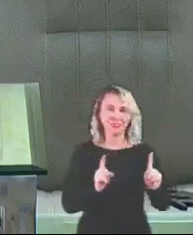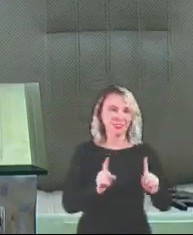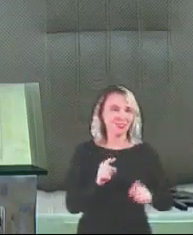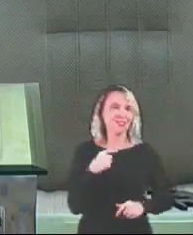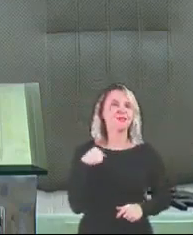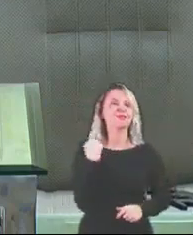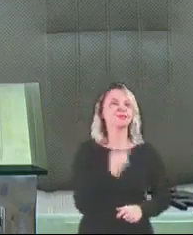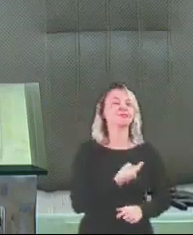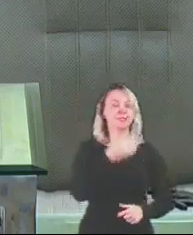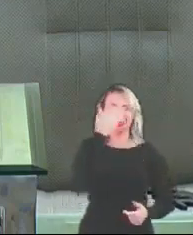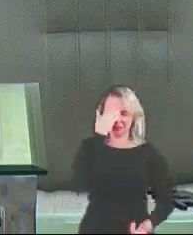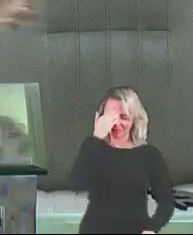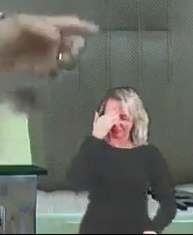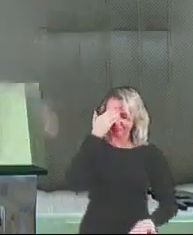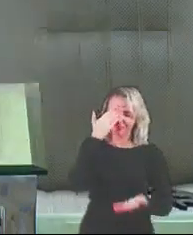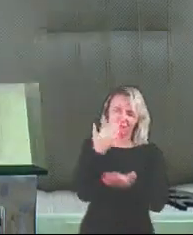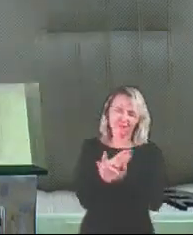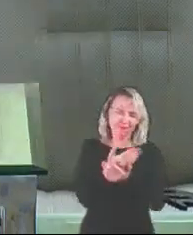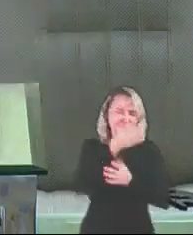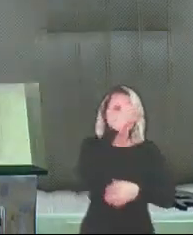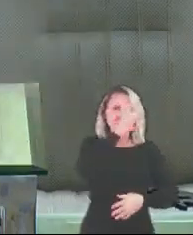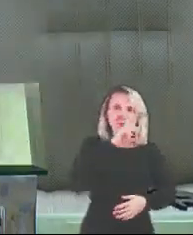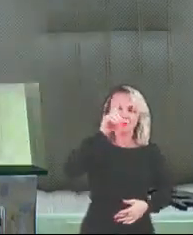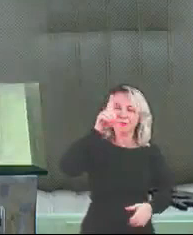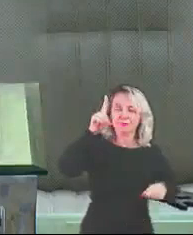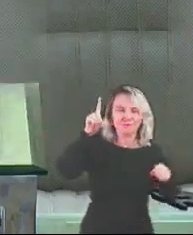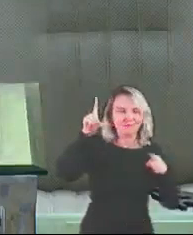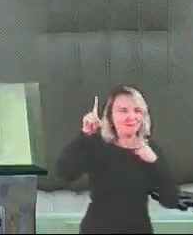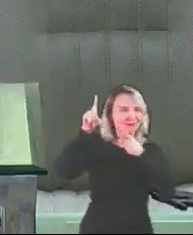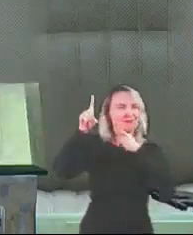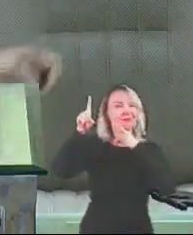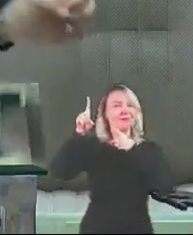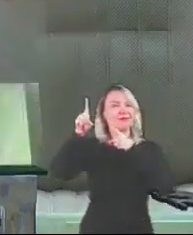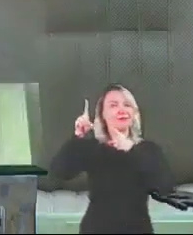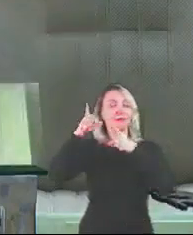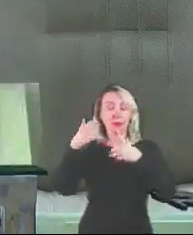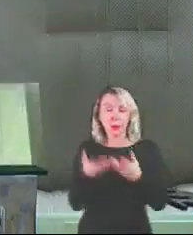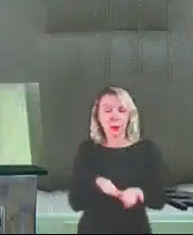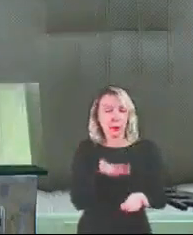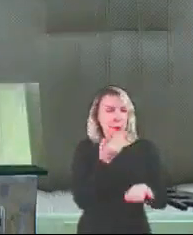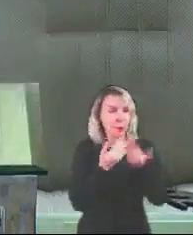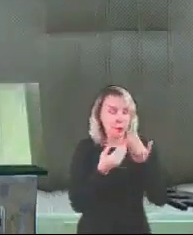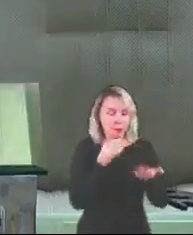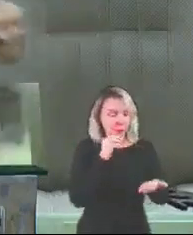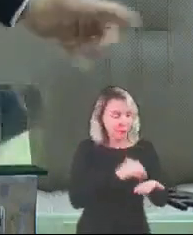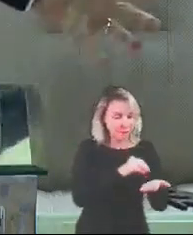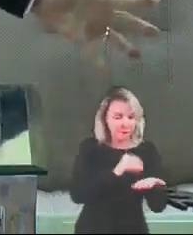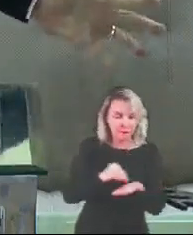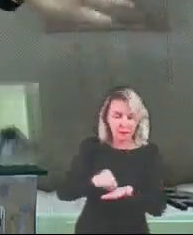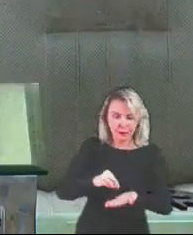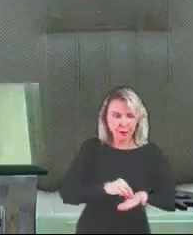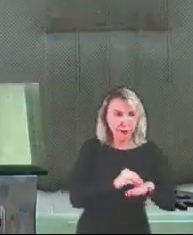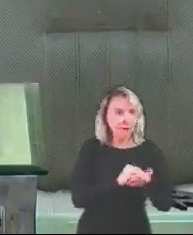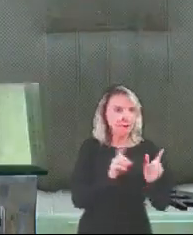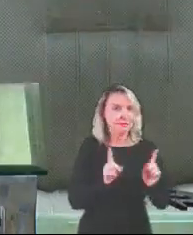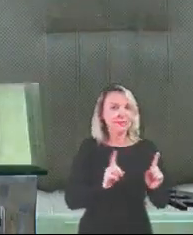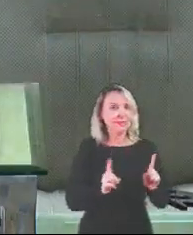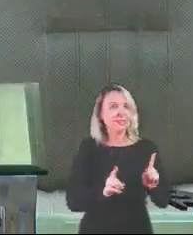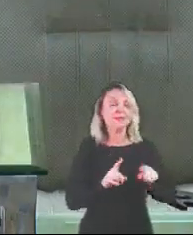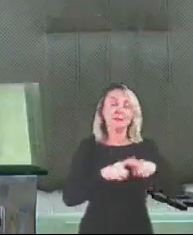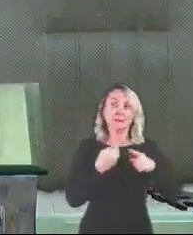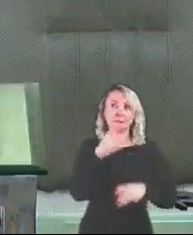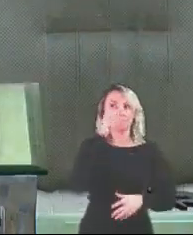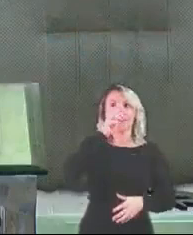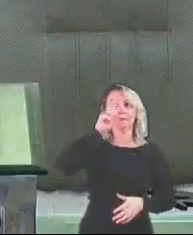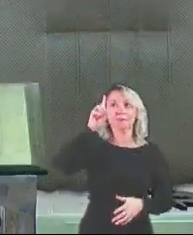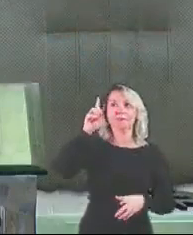confiança está em Deus. A farinha não vai faltar da panela, nem o azeite da botija. Agora, Deus precisa